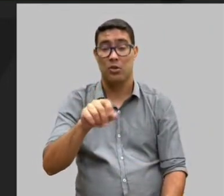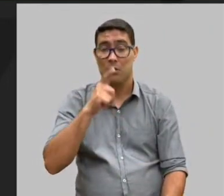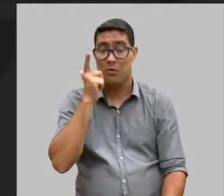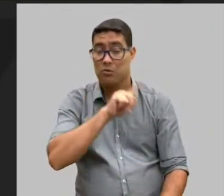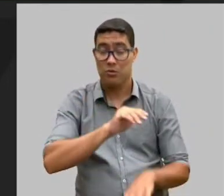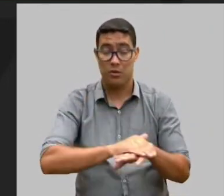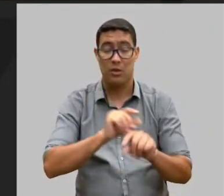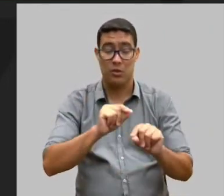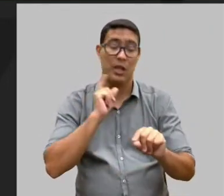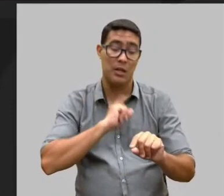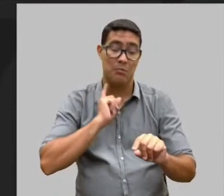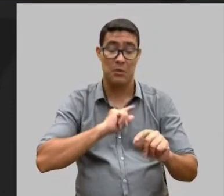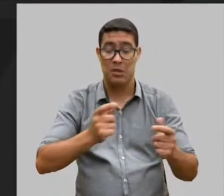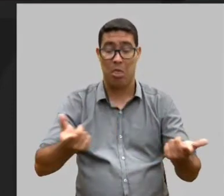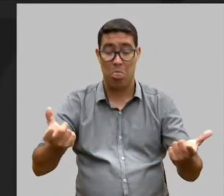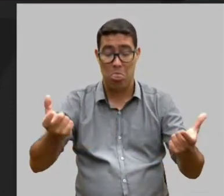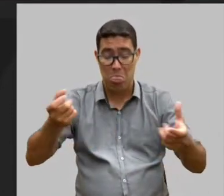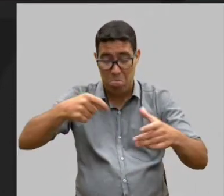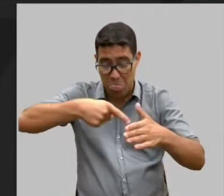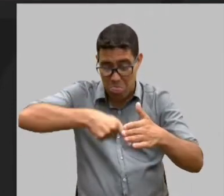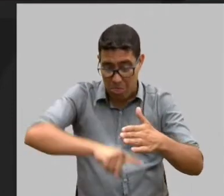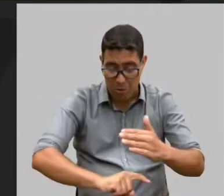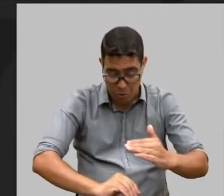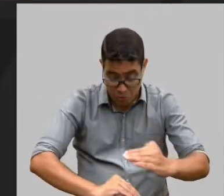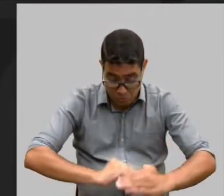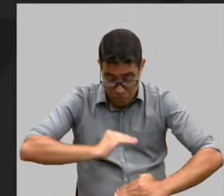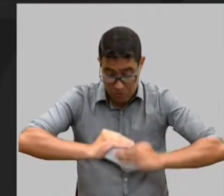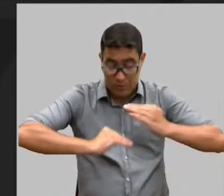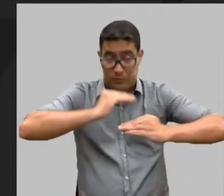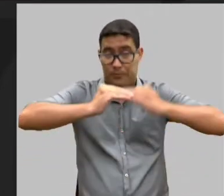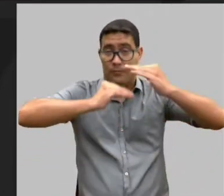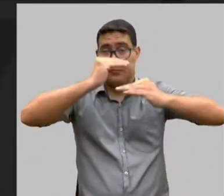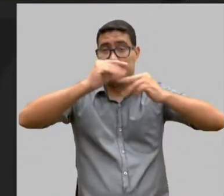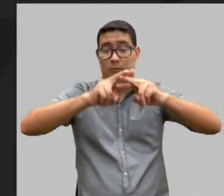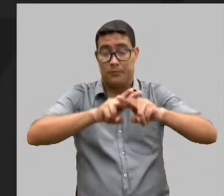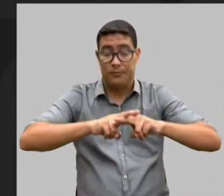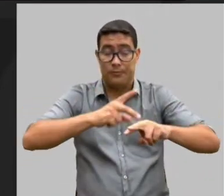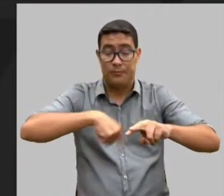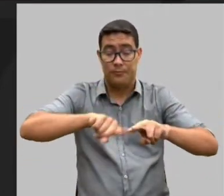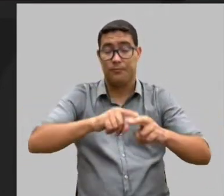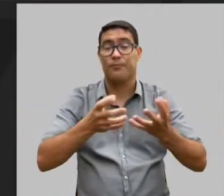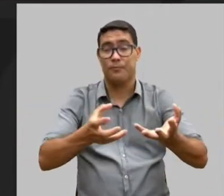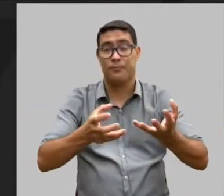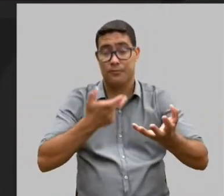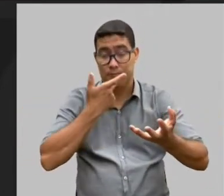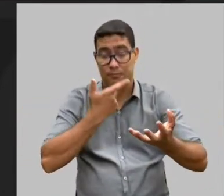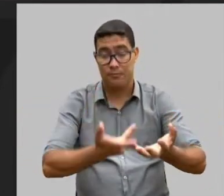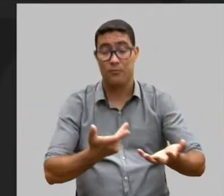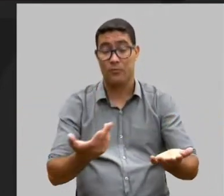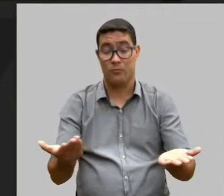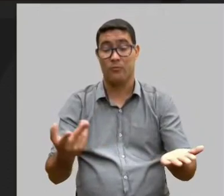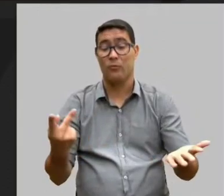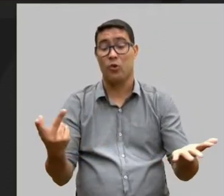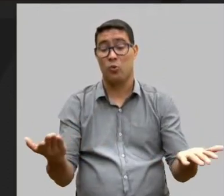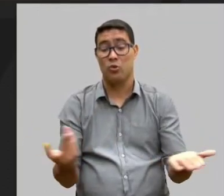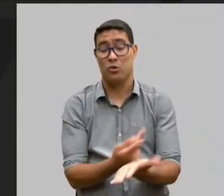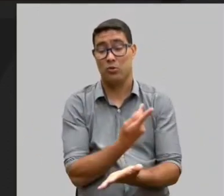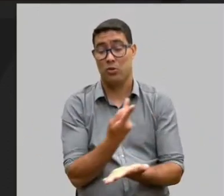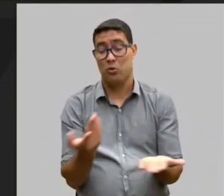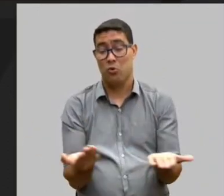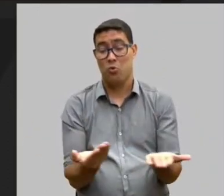buraco né porque até hoje continua então que eu quero dizer que e do jeito que tá aí realmente a situação